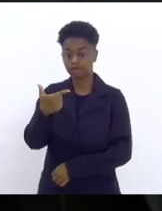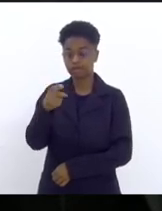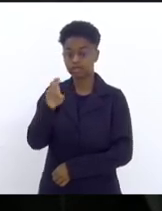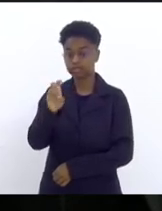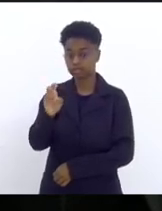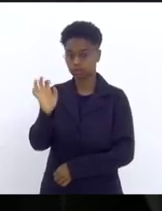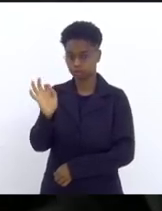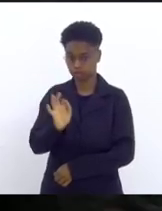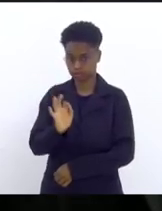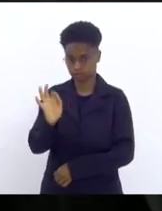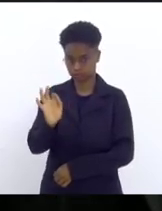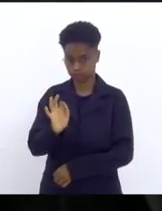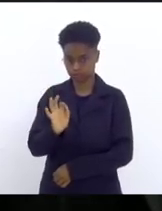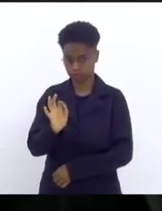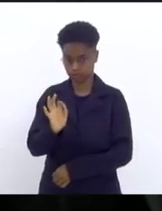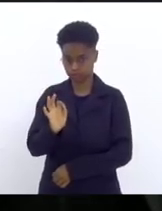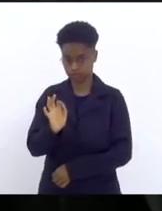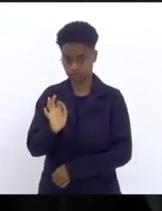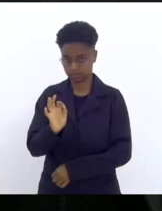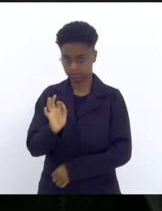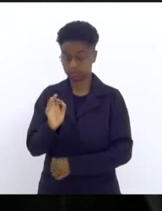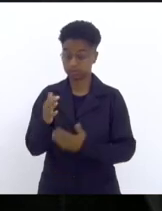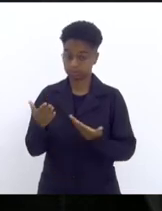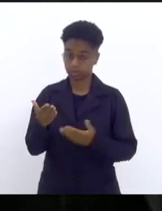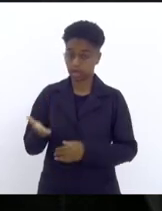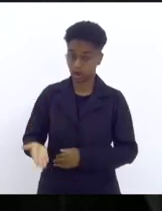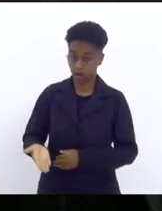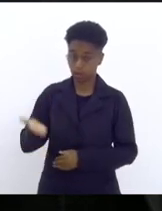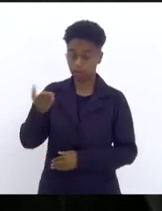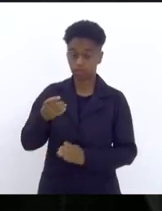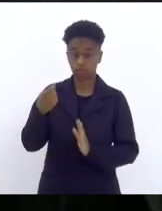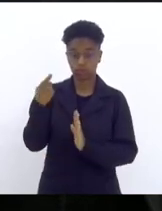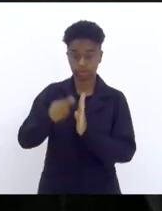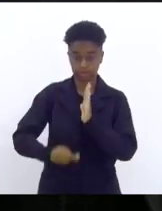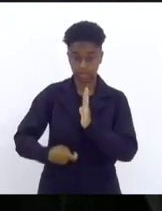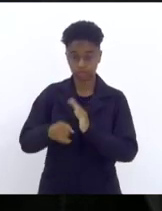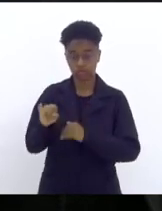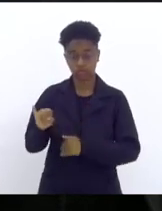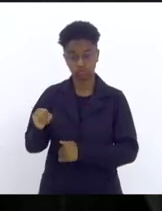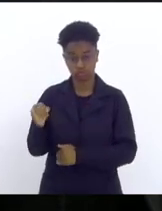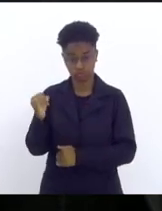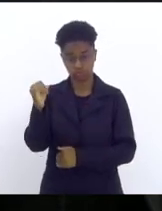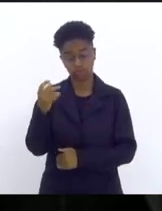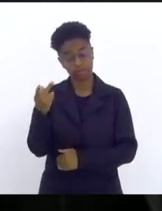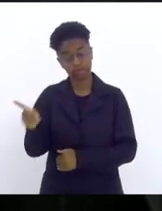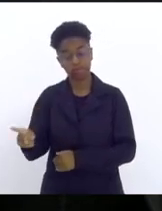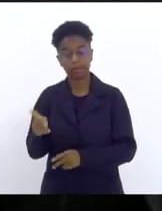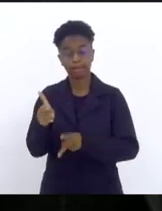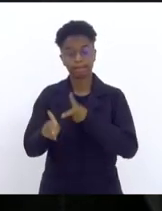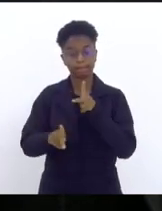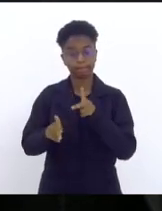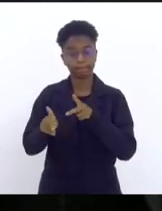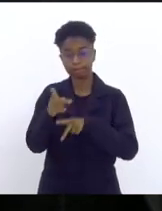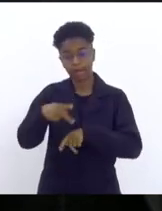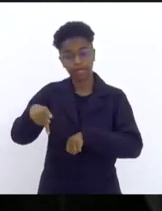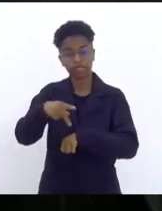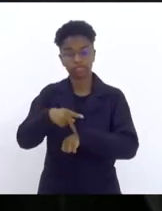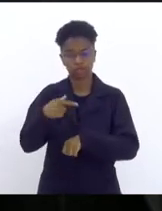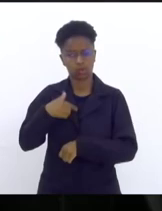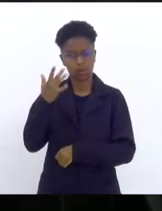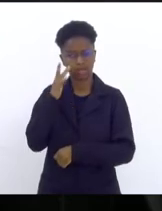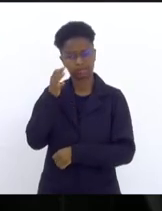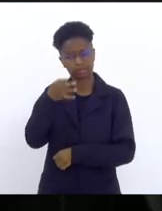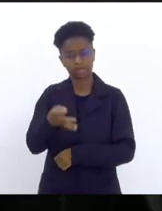0,25% elevando a taxa de juro naquele país salvo erro de memória